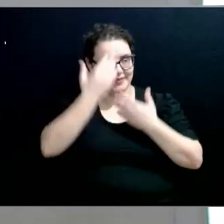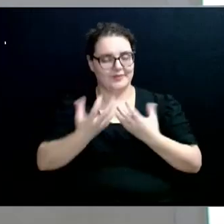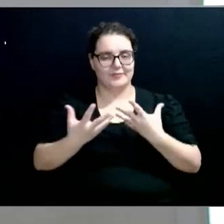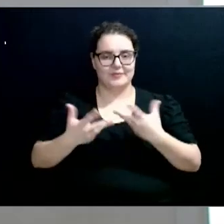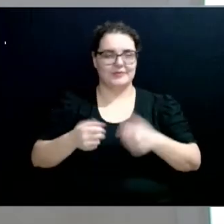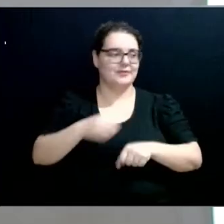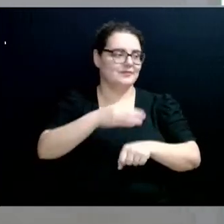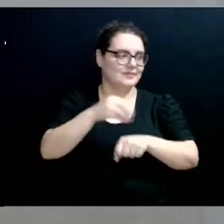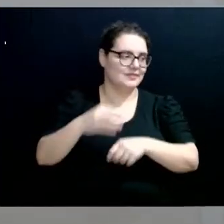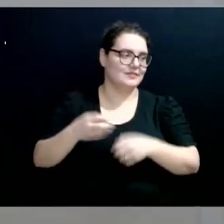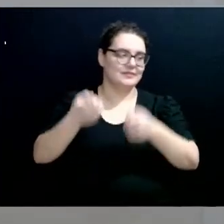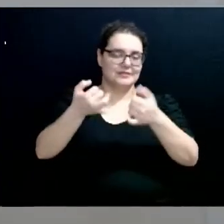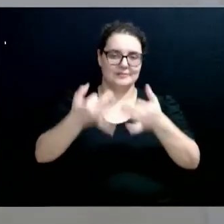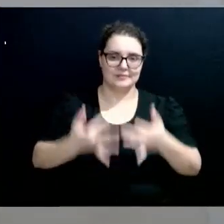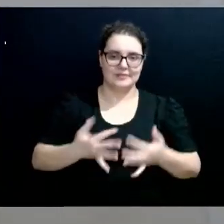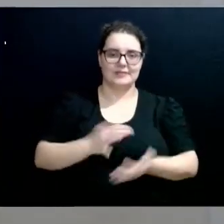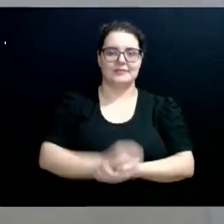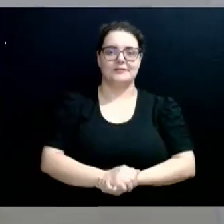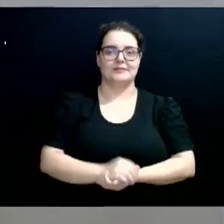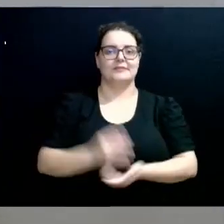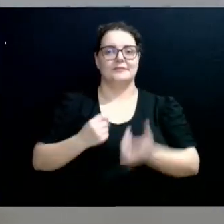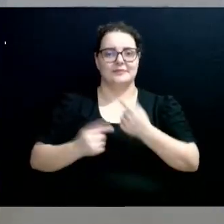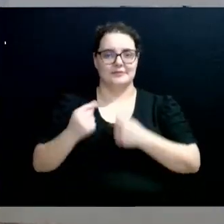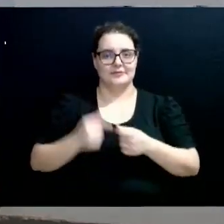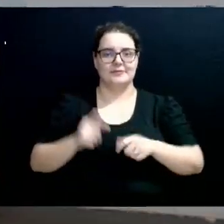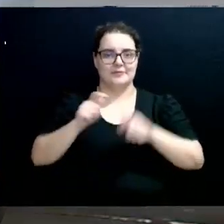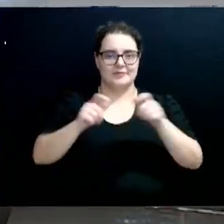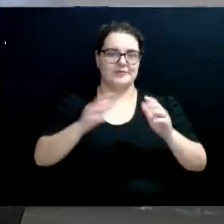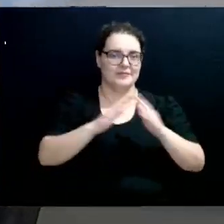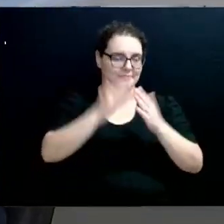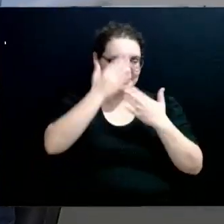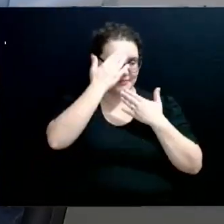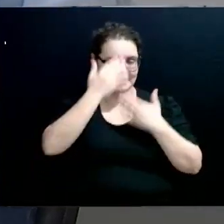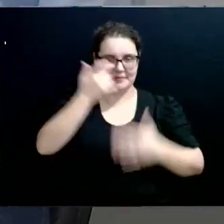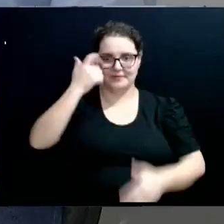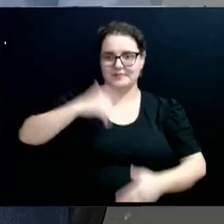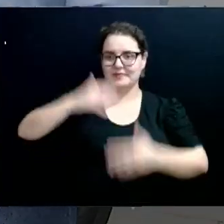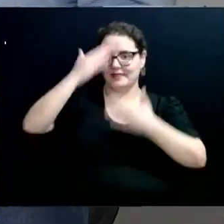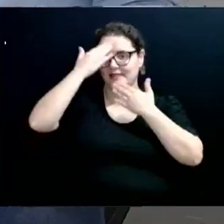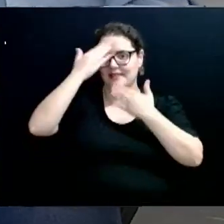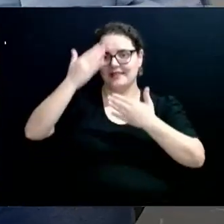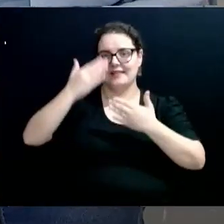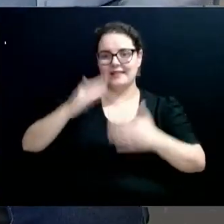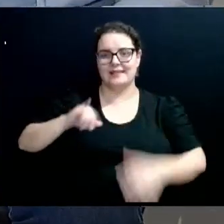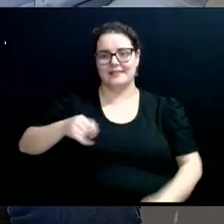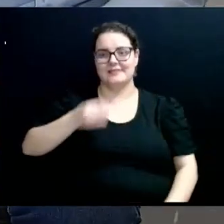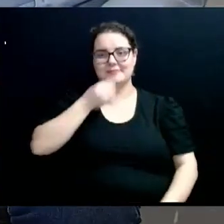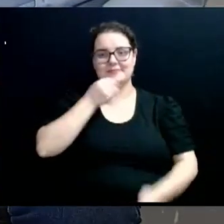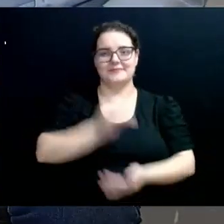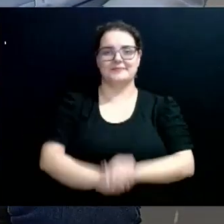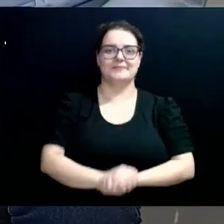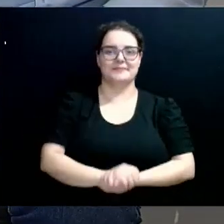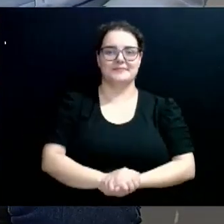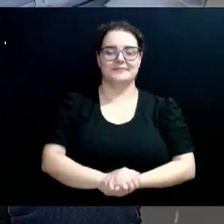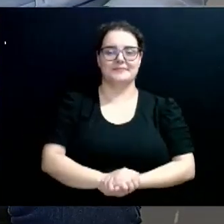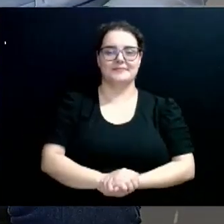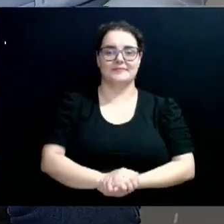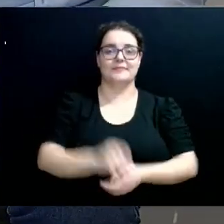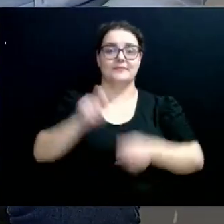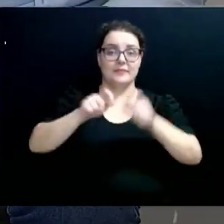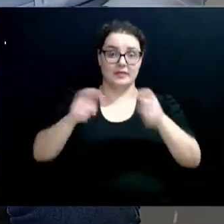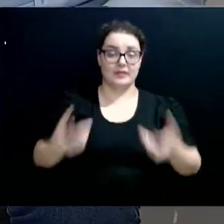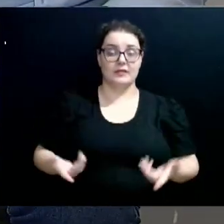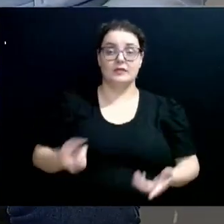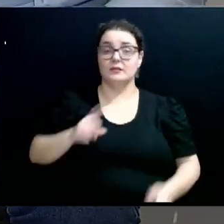muito obrigado por todas essas dicas, né? Essas explicações financeiras aí pro pessoal de casa. Muito obrigado, viu? A gente que agradece a oportunidade.